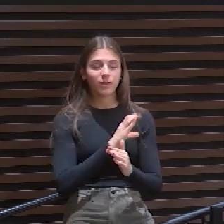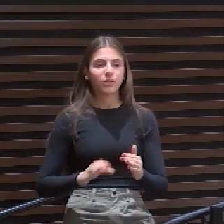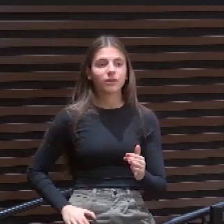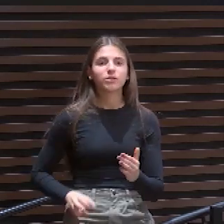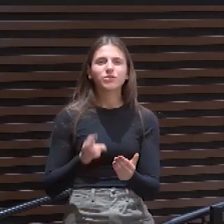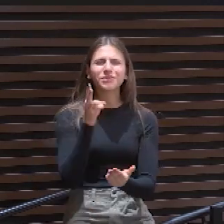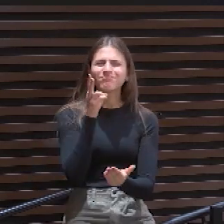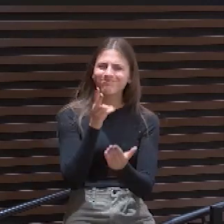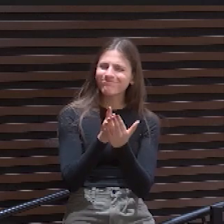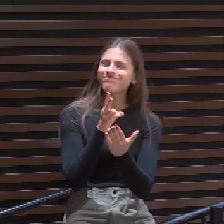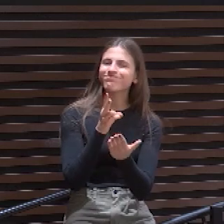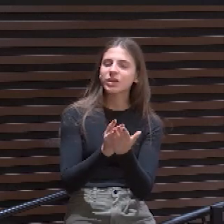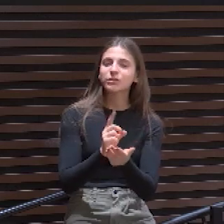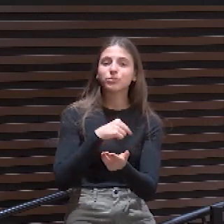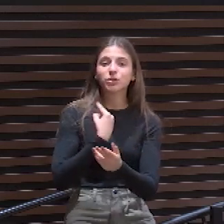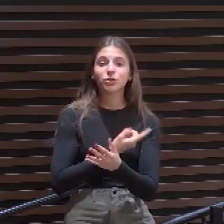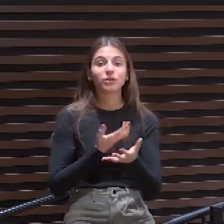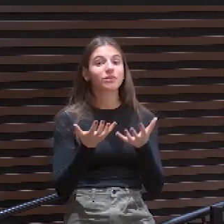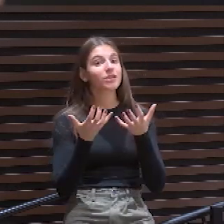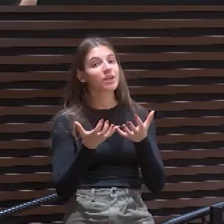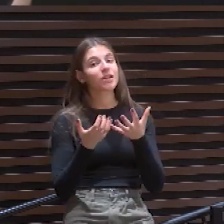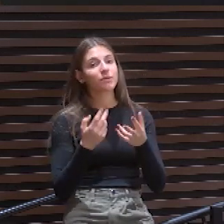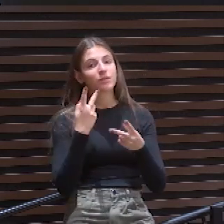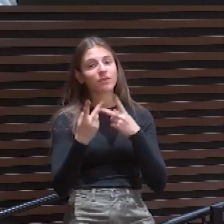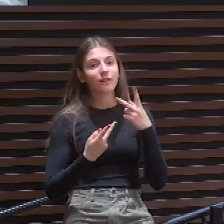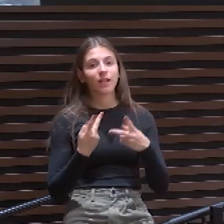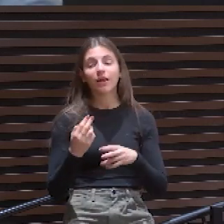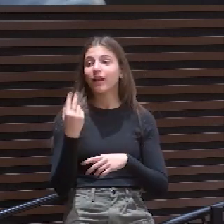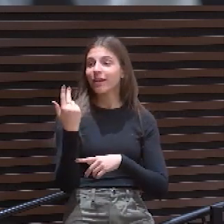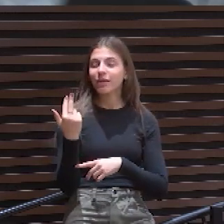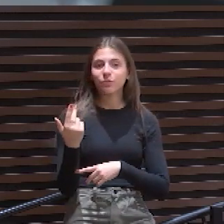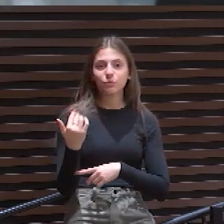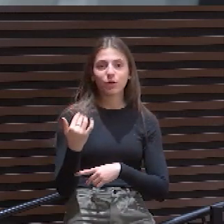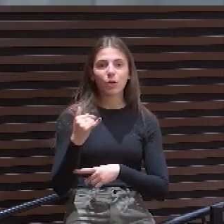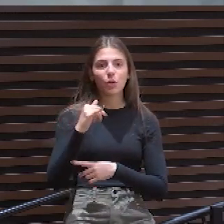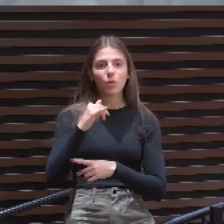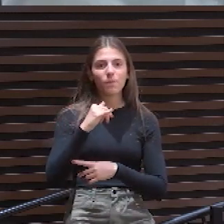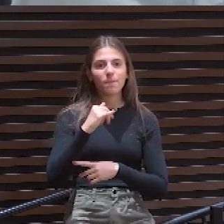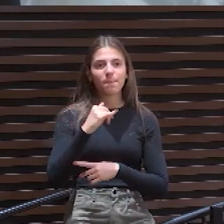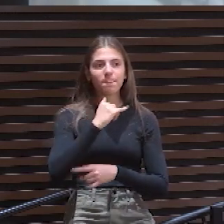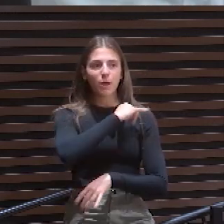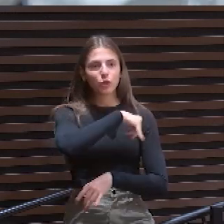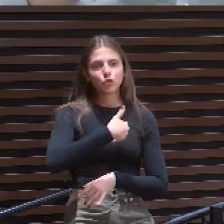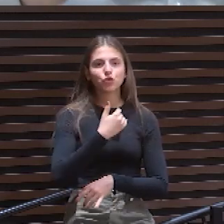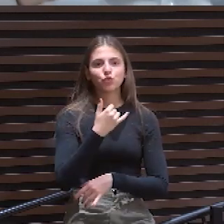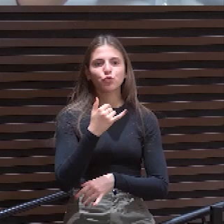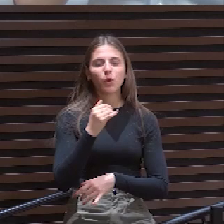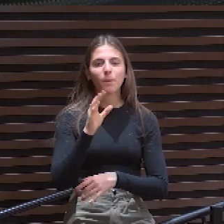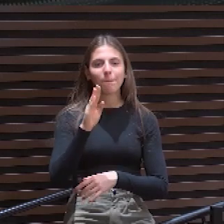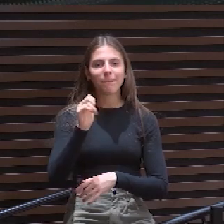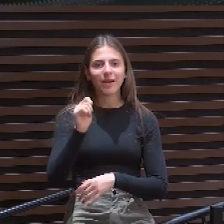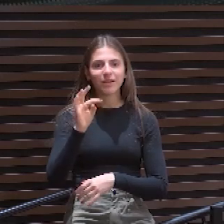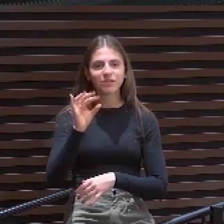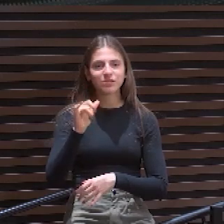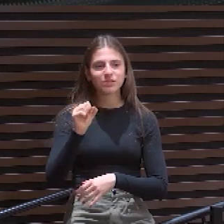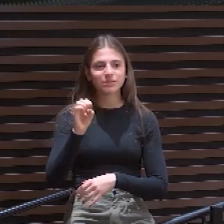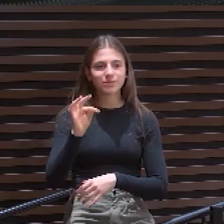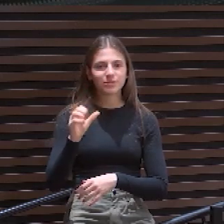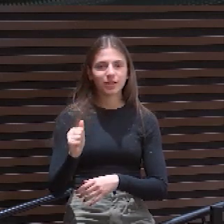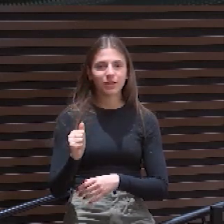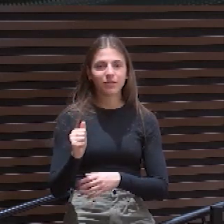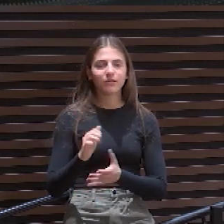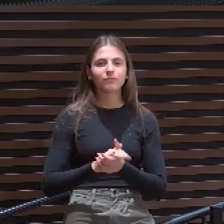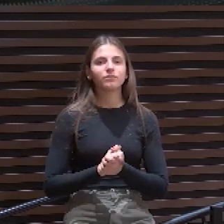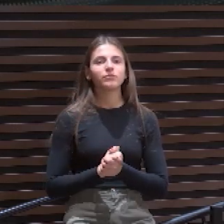Ainda que às vezes a gente quer falar como João Batista, raça de víboras. Como é que é o falar